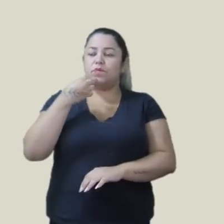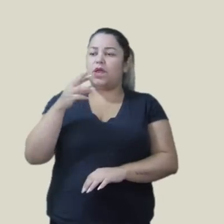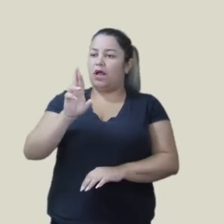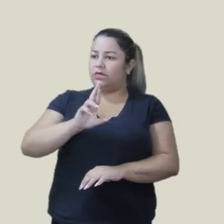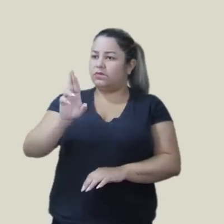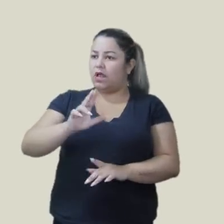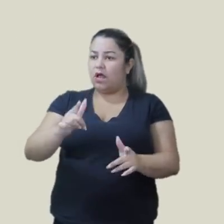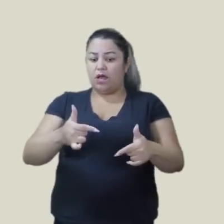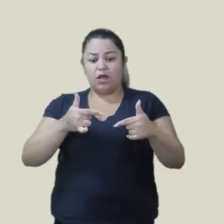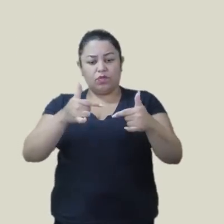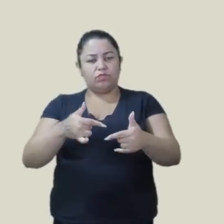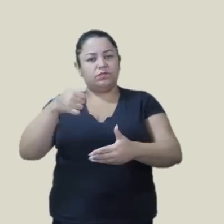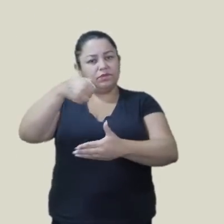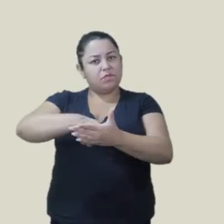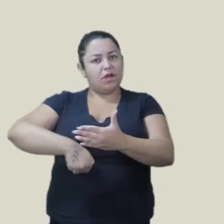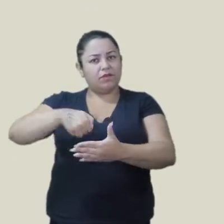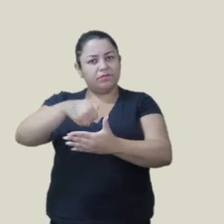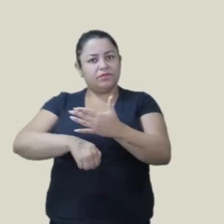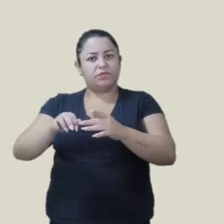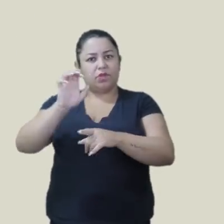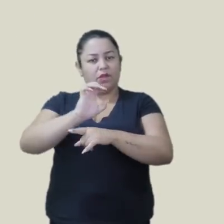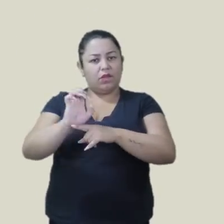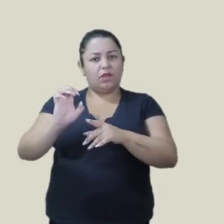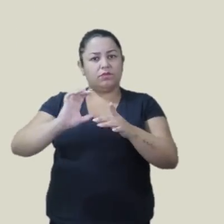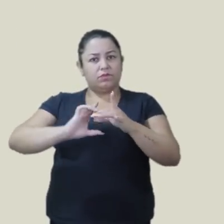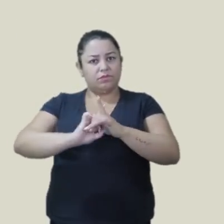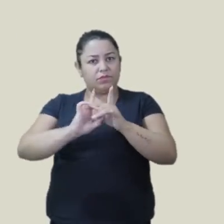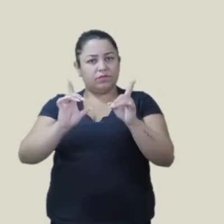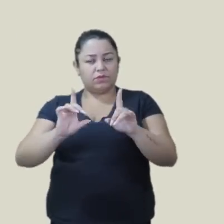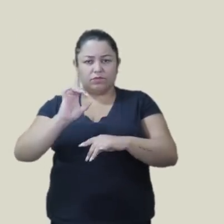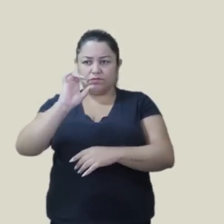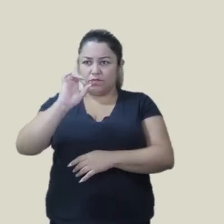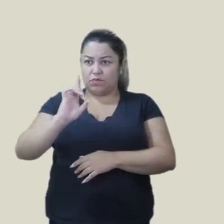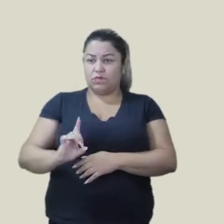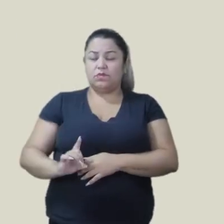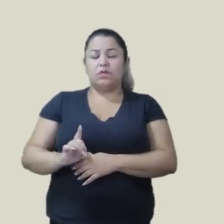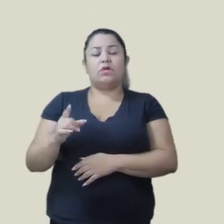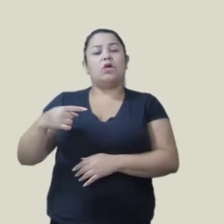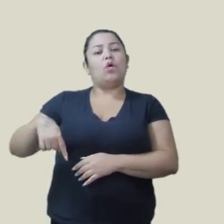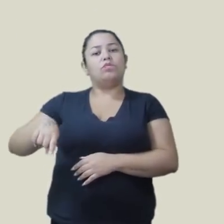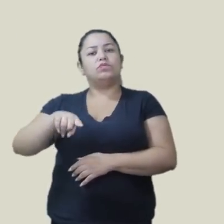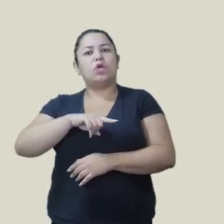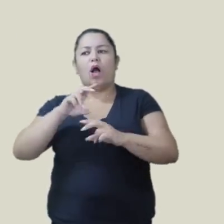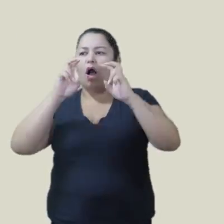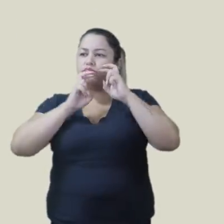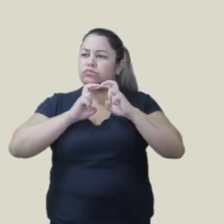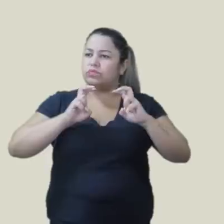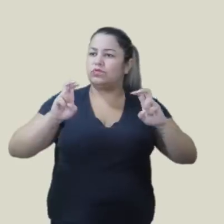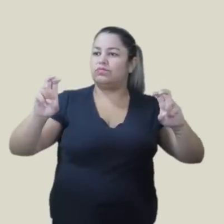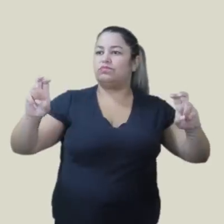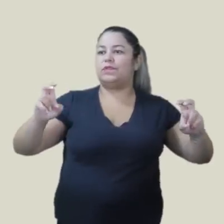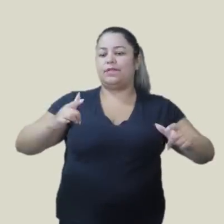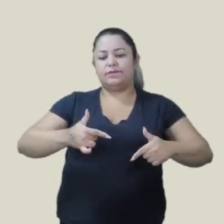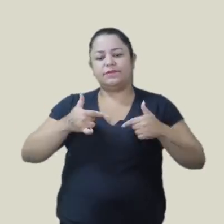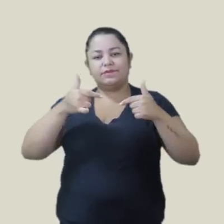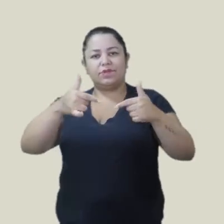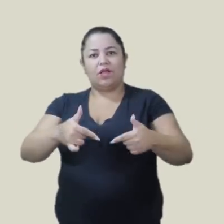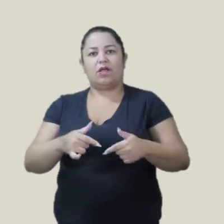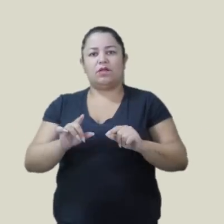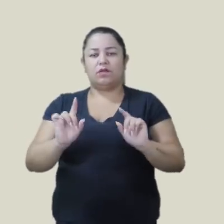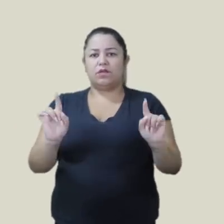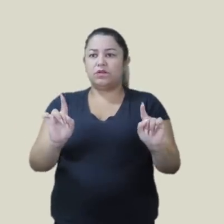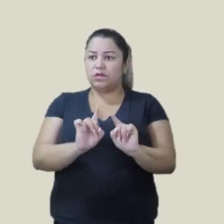a luta pelo Estado democrático de direito. E por isso o nosso grito neste 1º de maio é também não